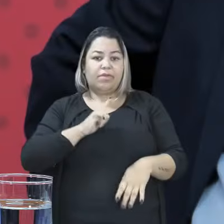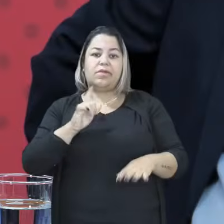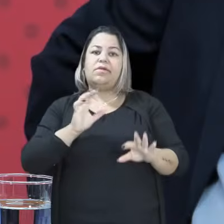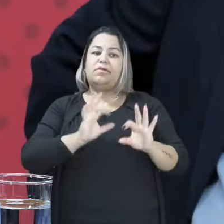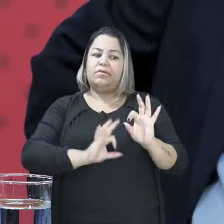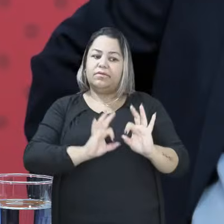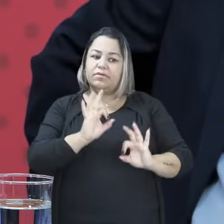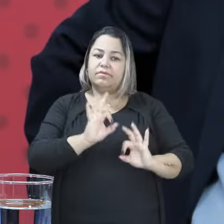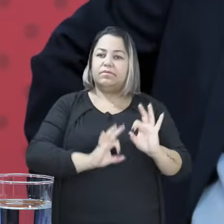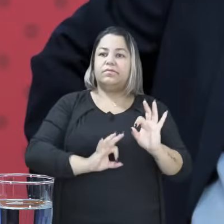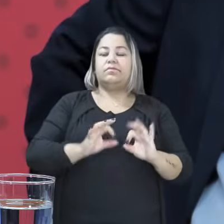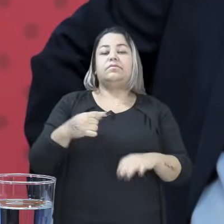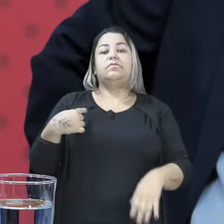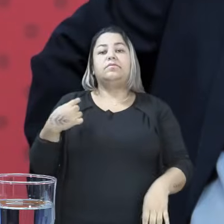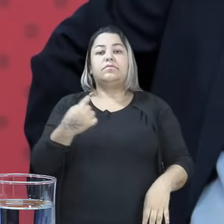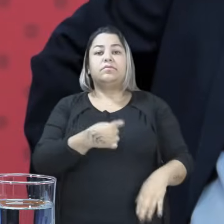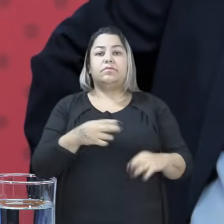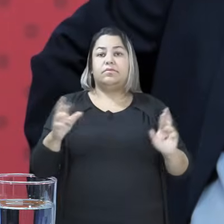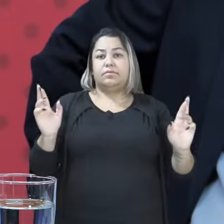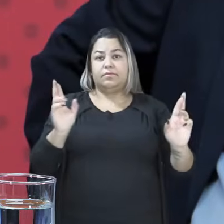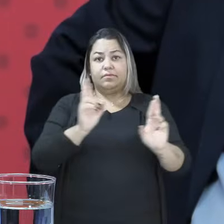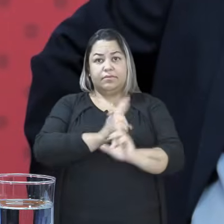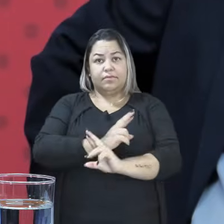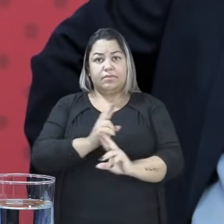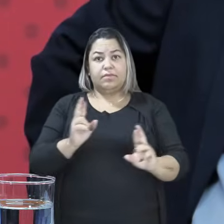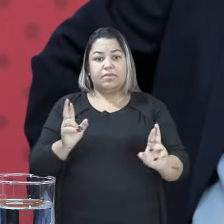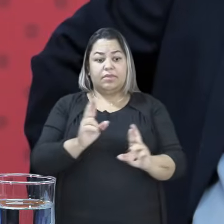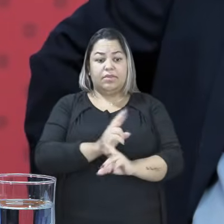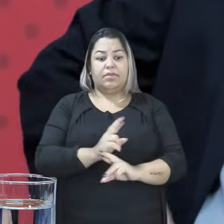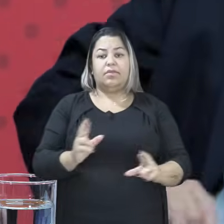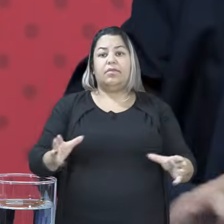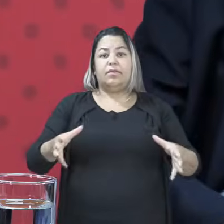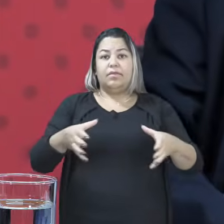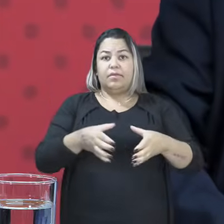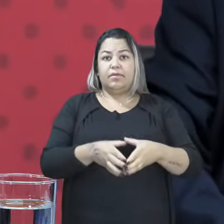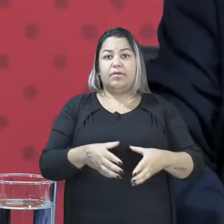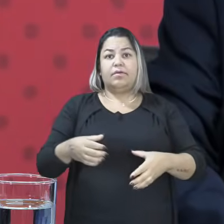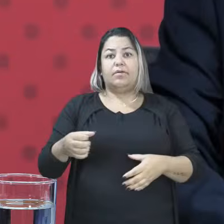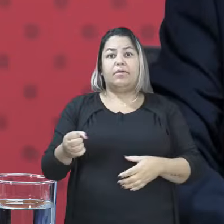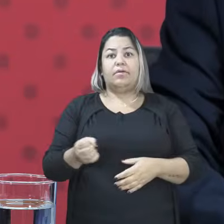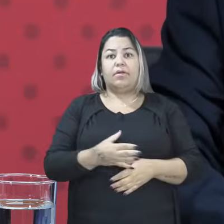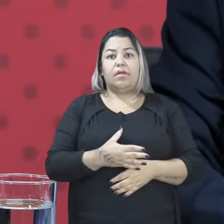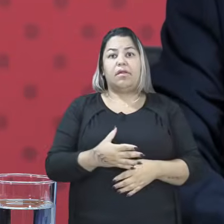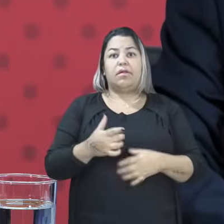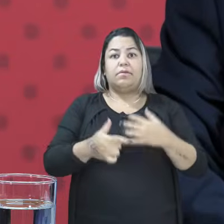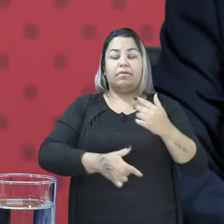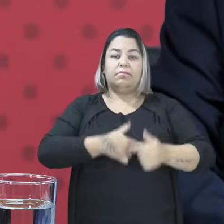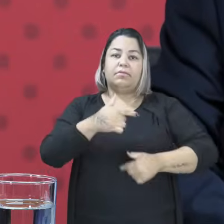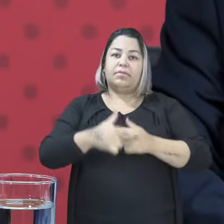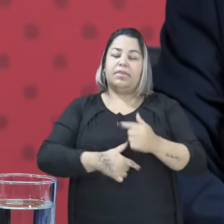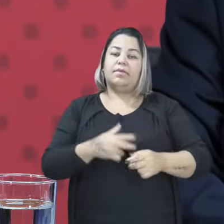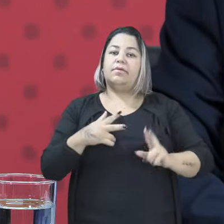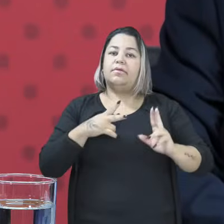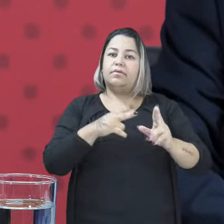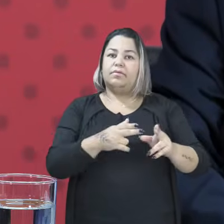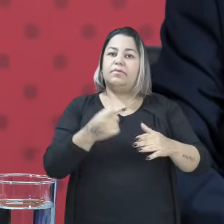isso, sobre a nossa relação com a nova classe trabalhadora, e de que forma que nós vamos aprofundar